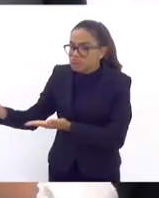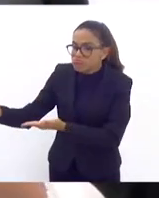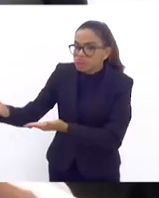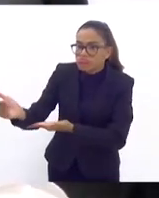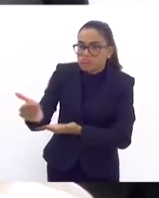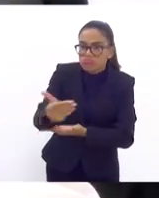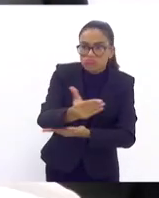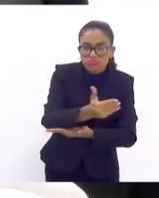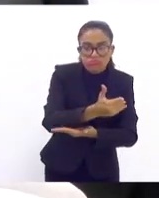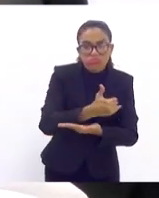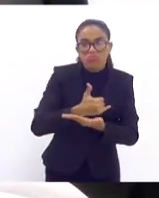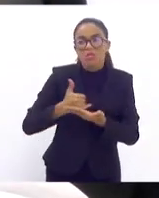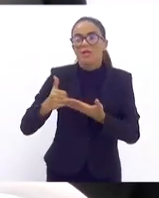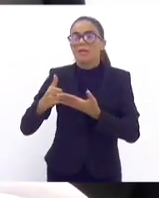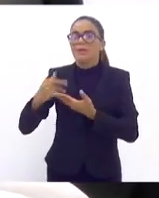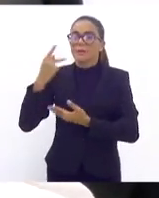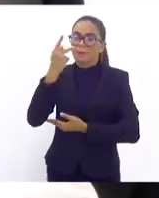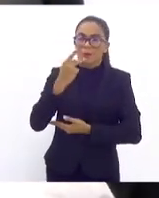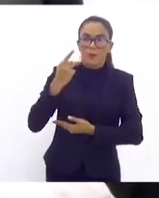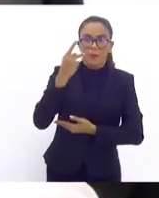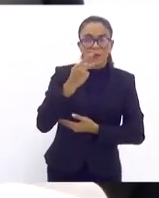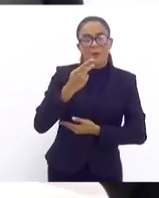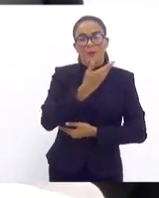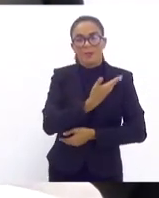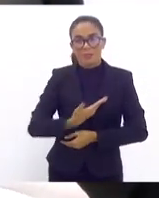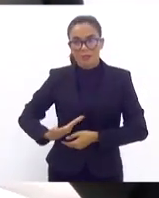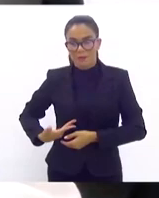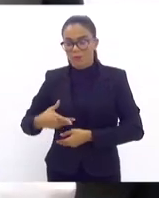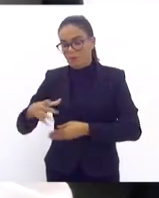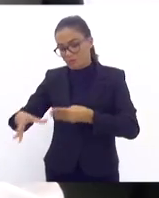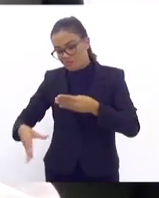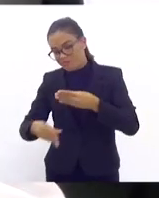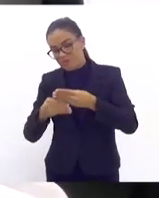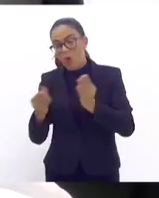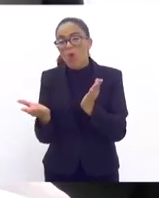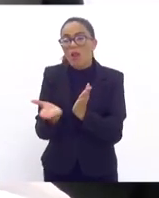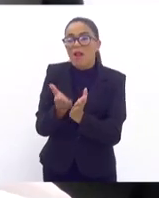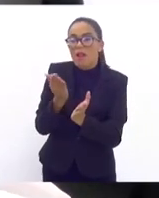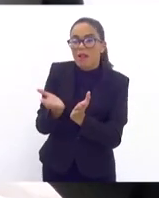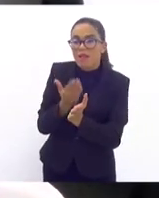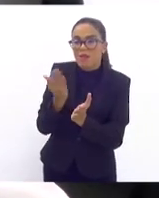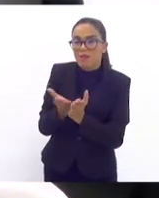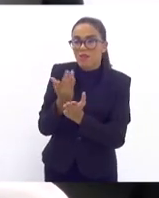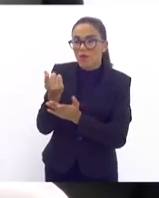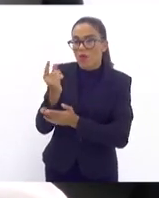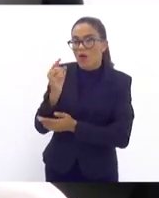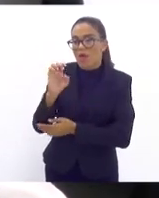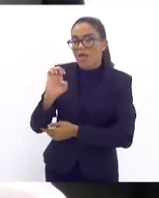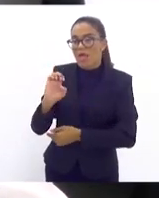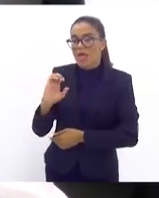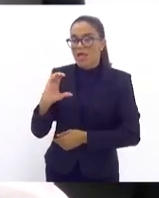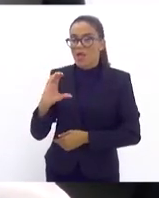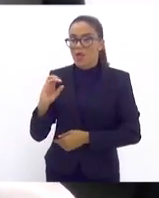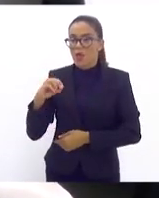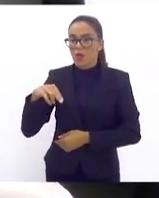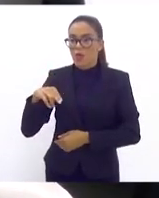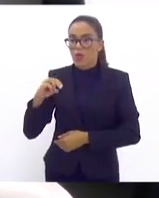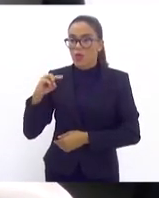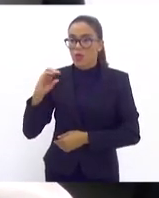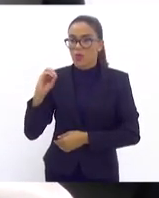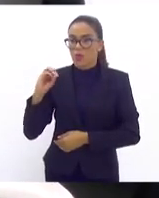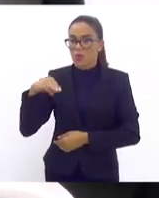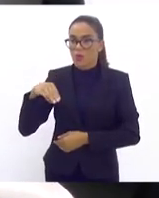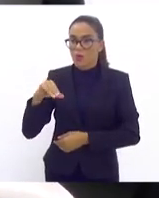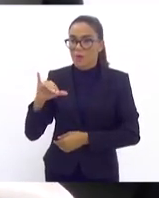políticas públicas e de pesquisas que hoje é consolidado num livro chamado Economia Azul, não é, que